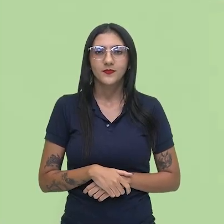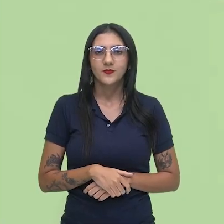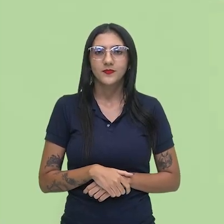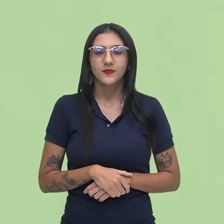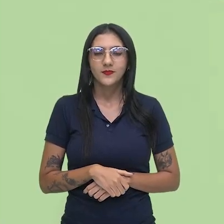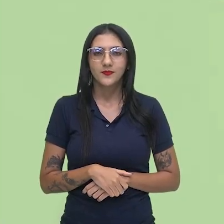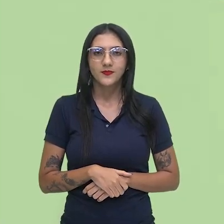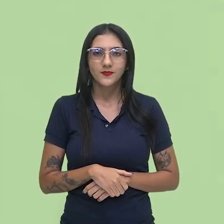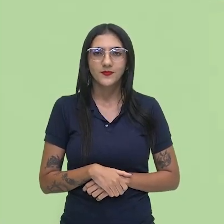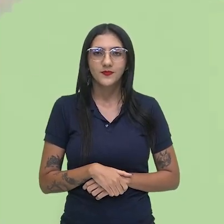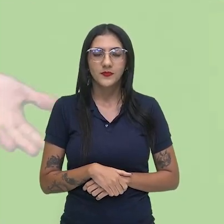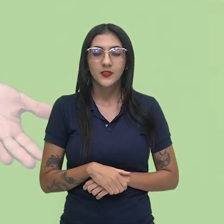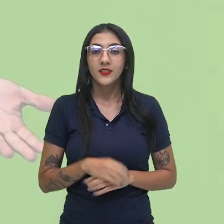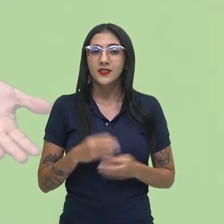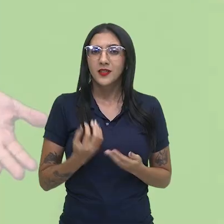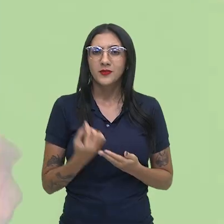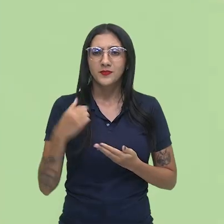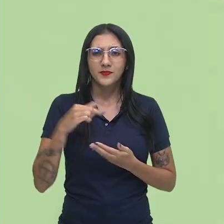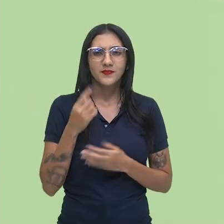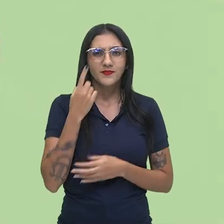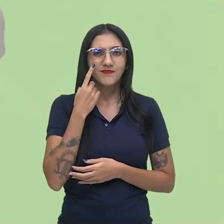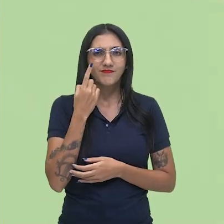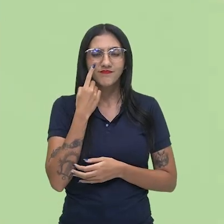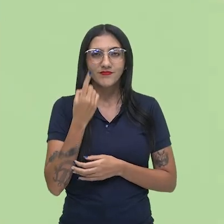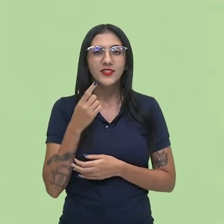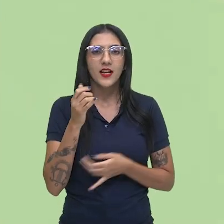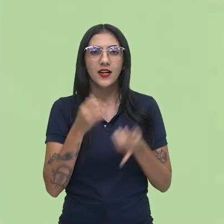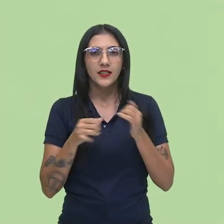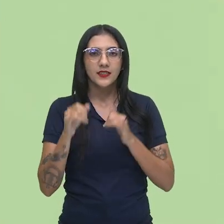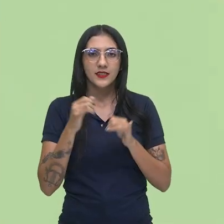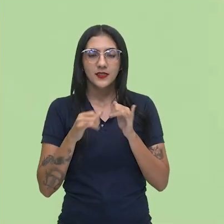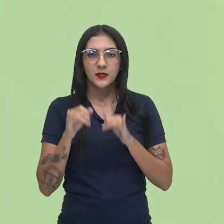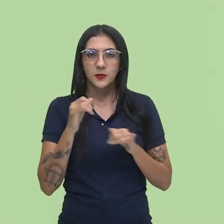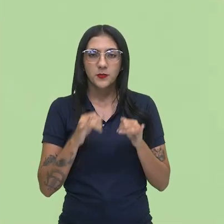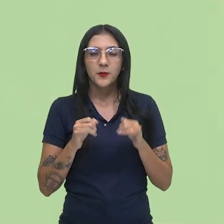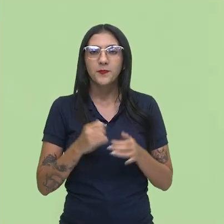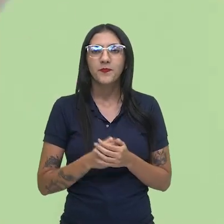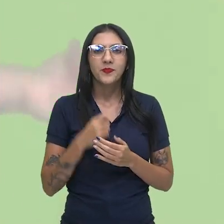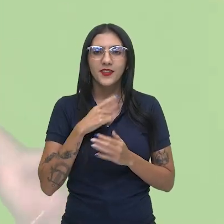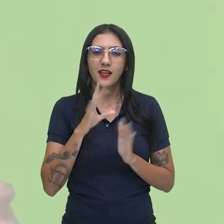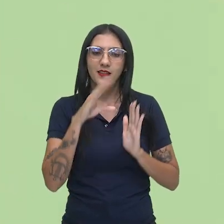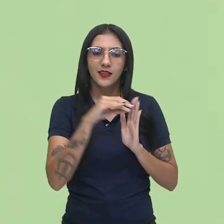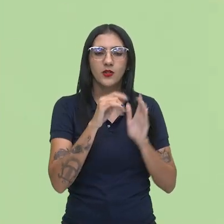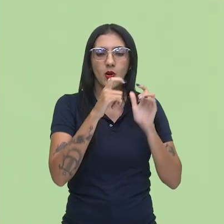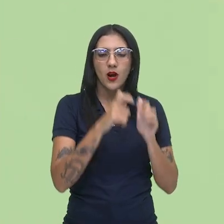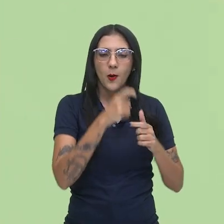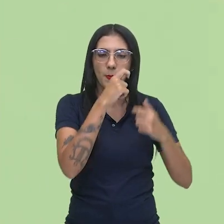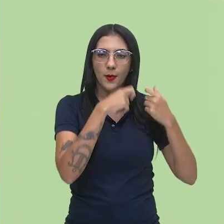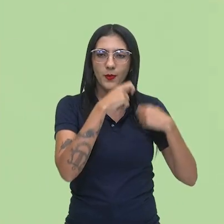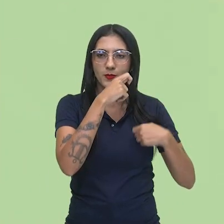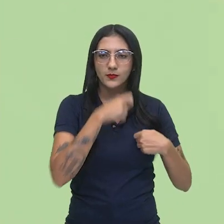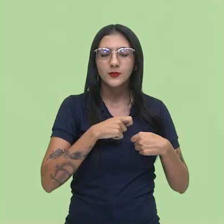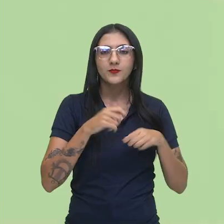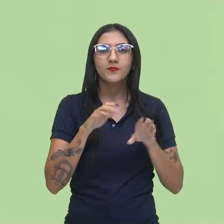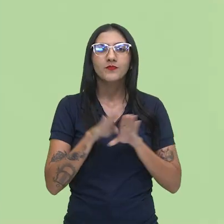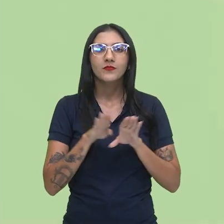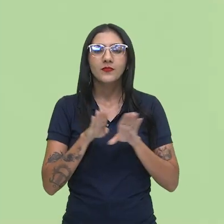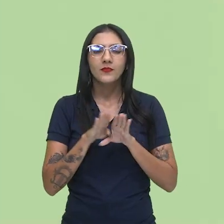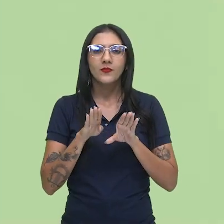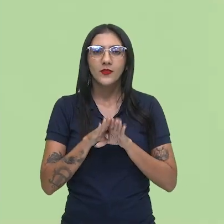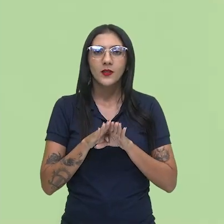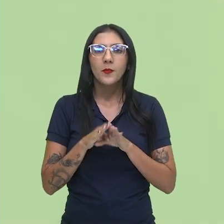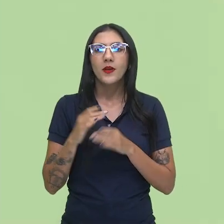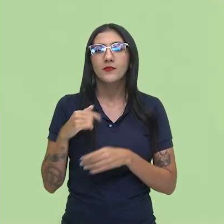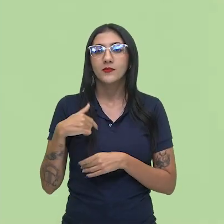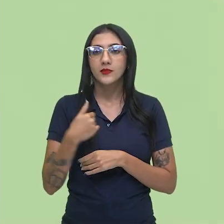Então, gente, tá aí a presença da química. A química está presente no salão de beleza, a química está presente